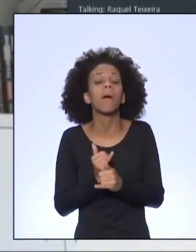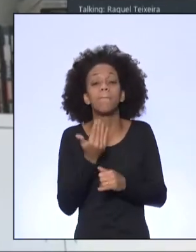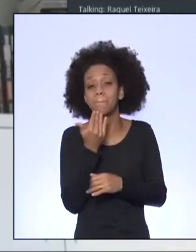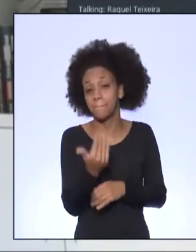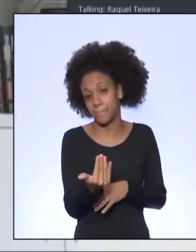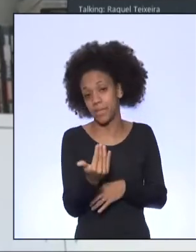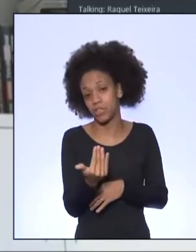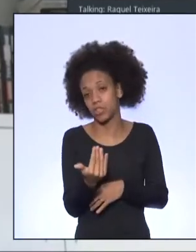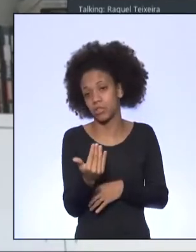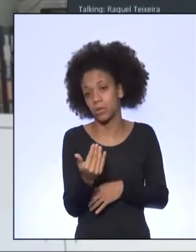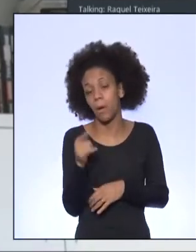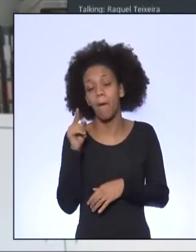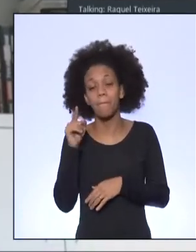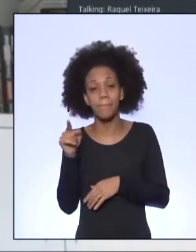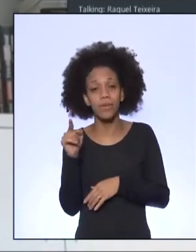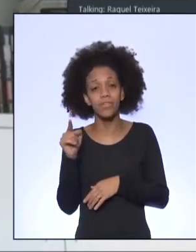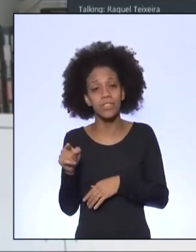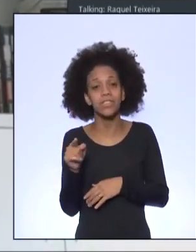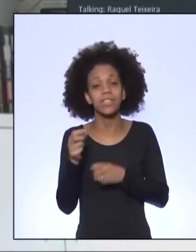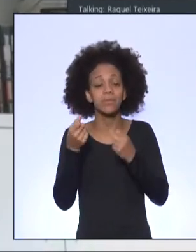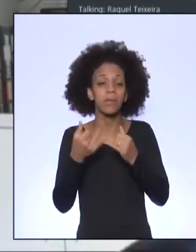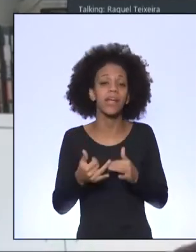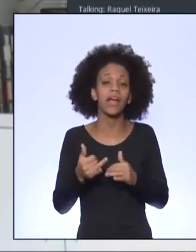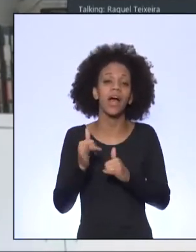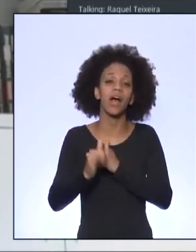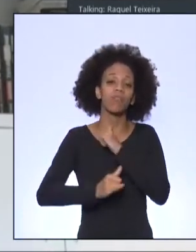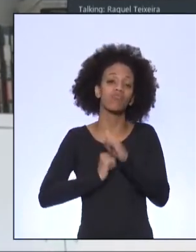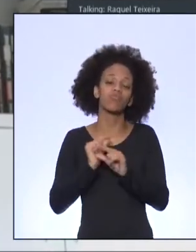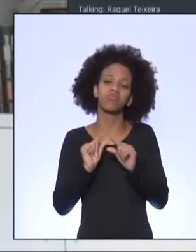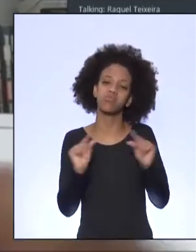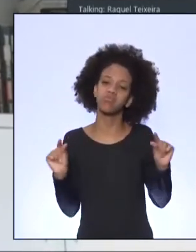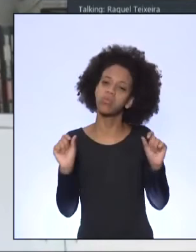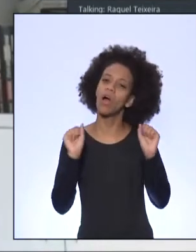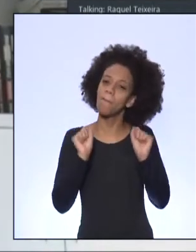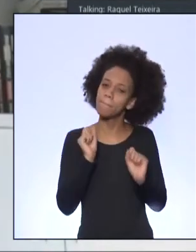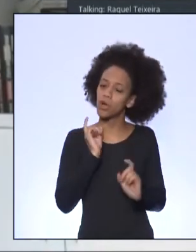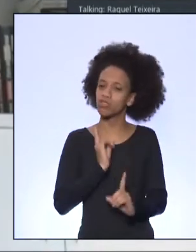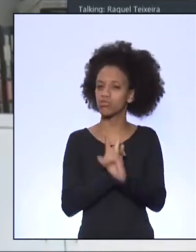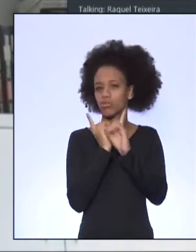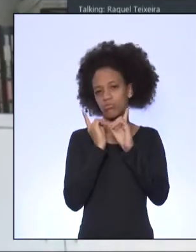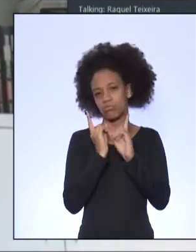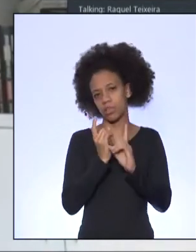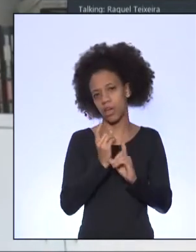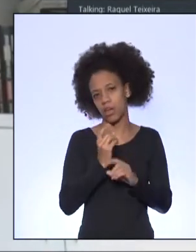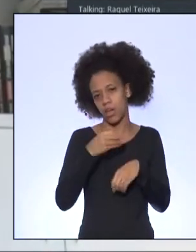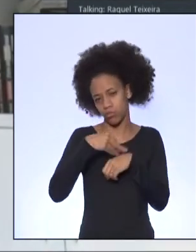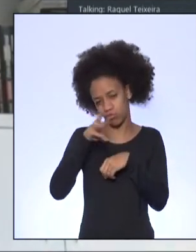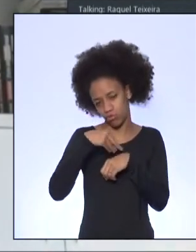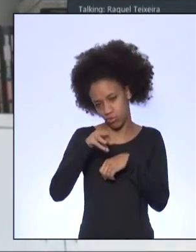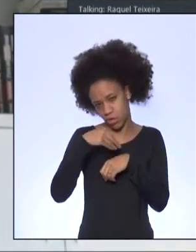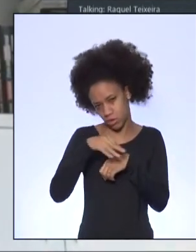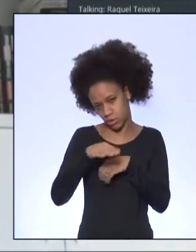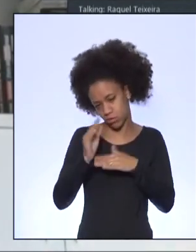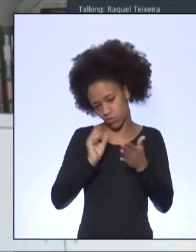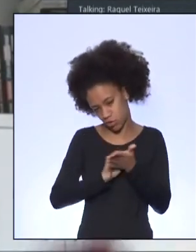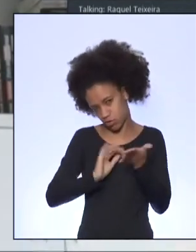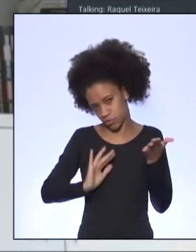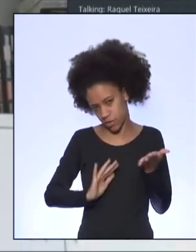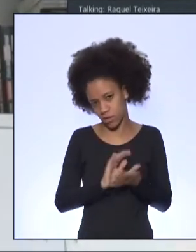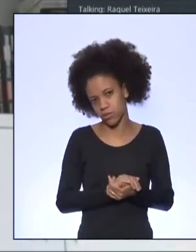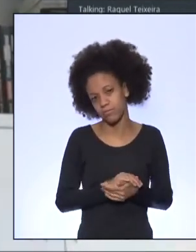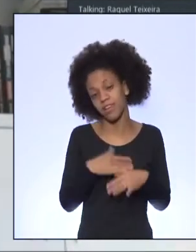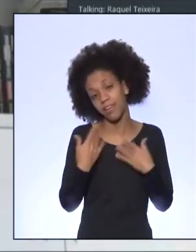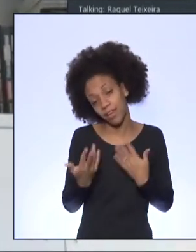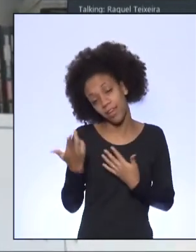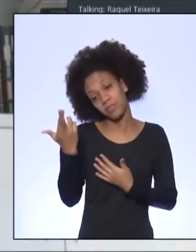pedindo para você falar em qual site eles podem encontrar sugestões de atividades. E com essa sua resposta, a